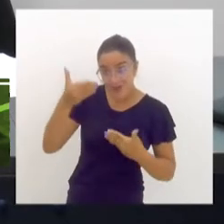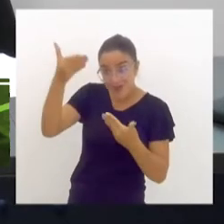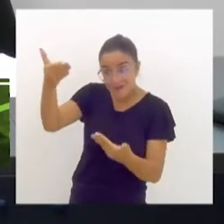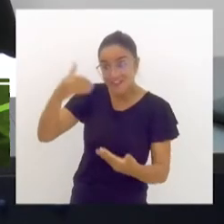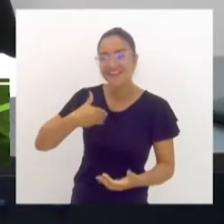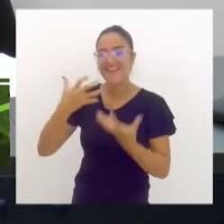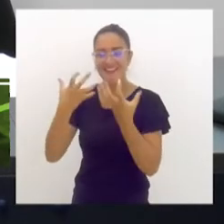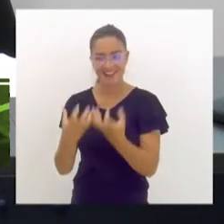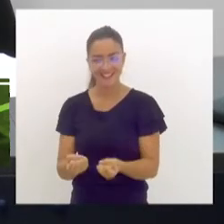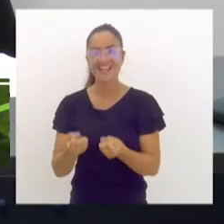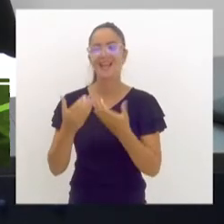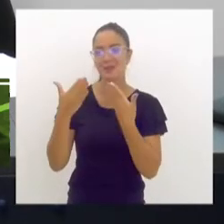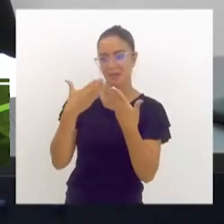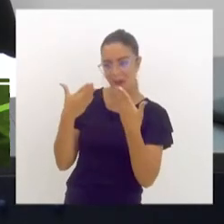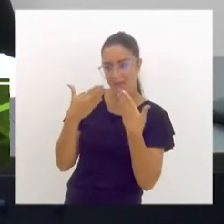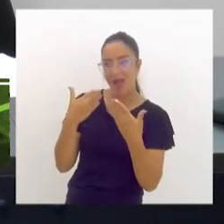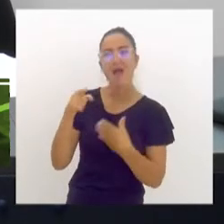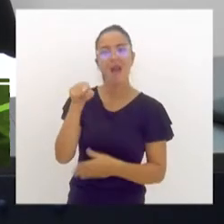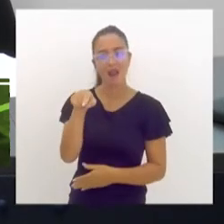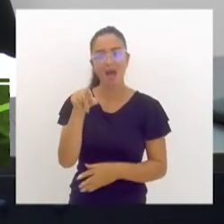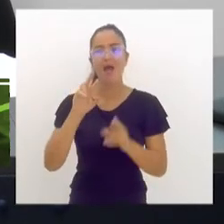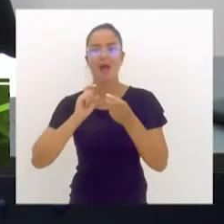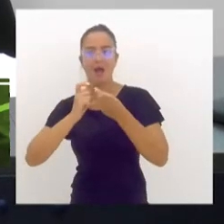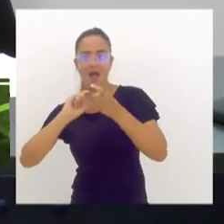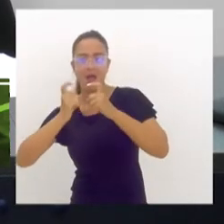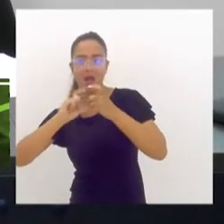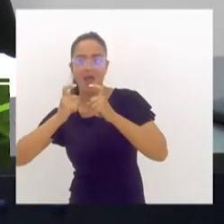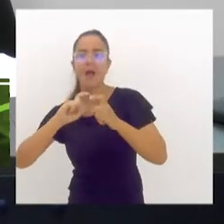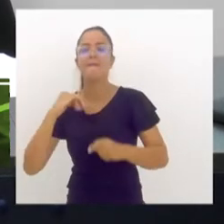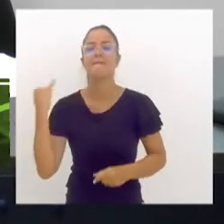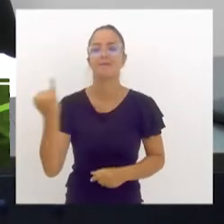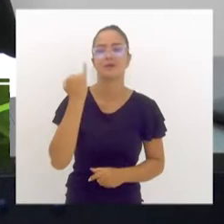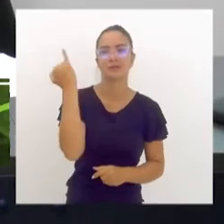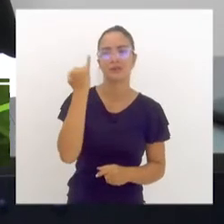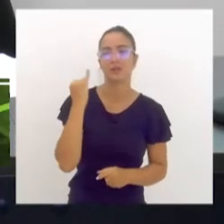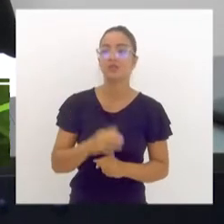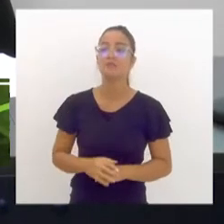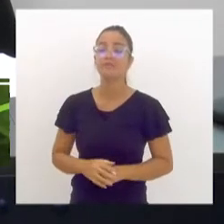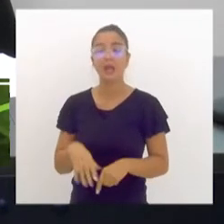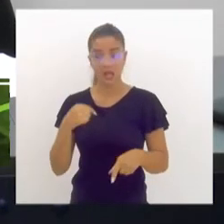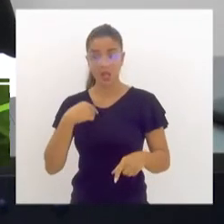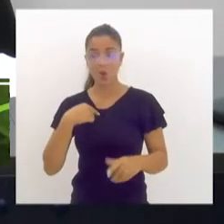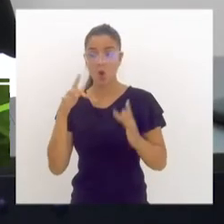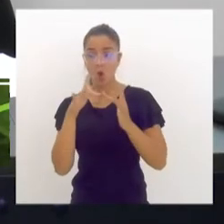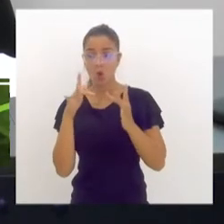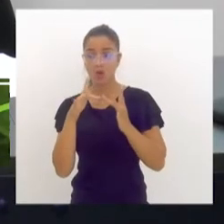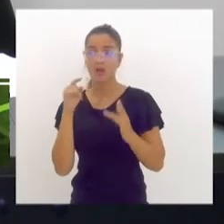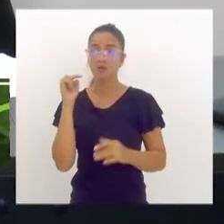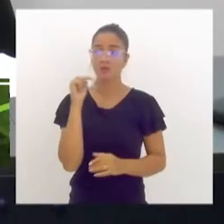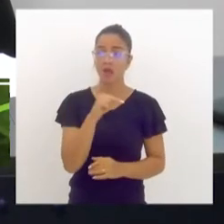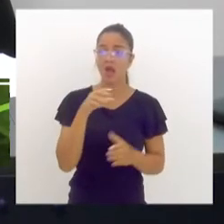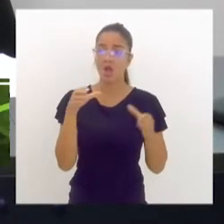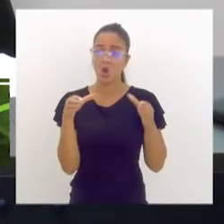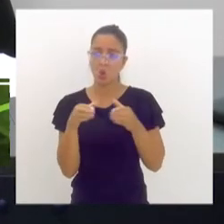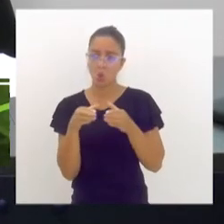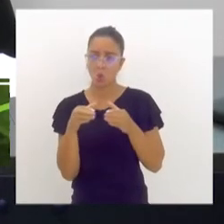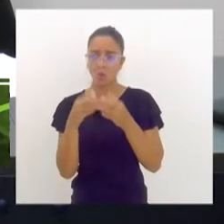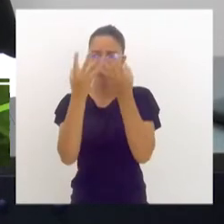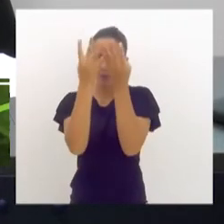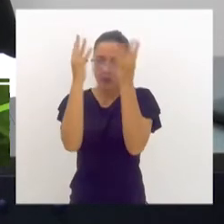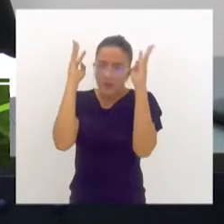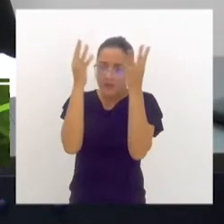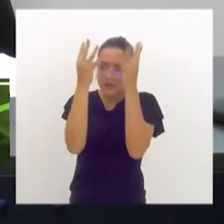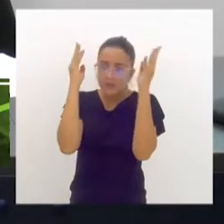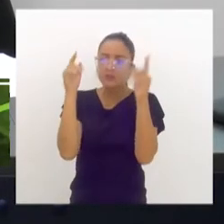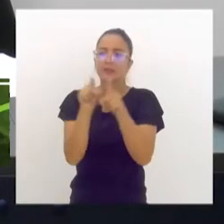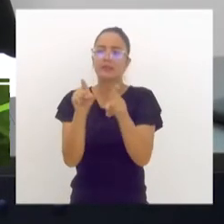dialogar. A gente tem estado em contato especialmente com as comunidades indígenas e caiçaras do Estado, indígenas hoje